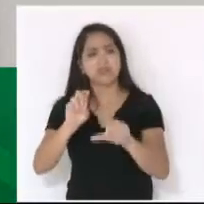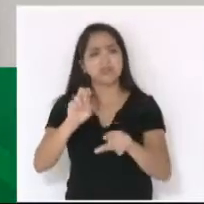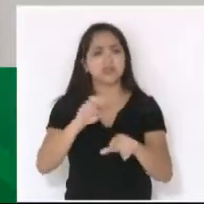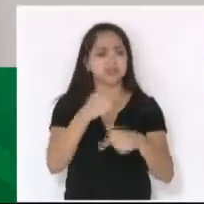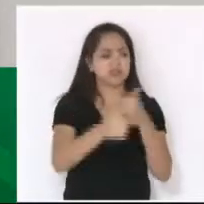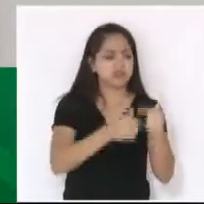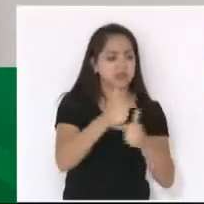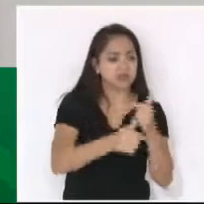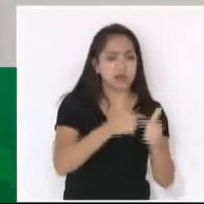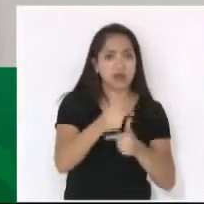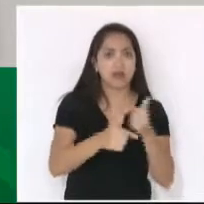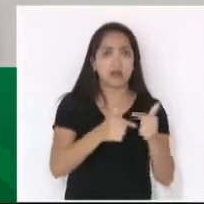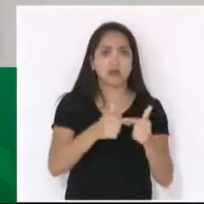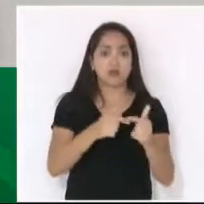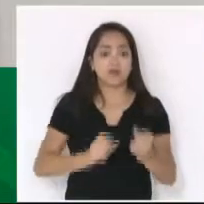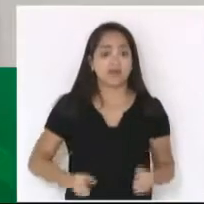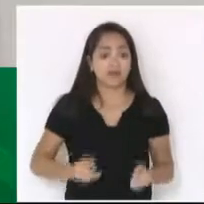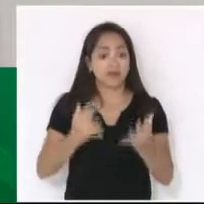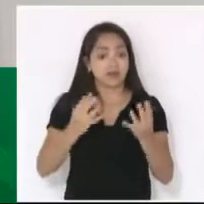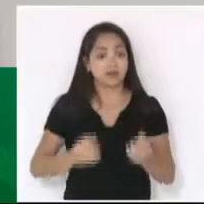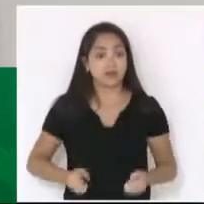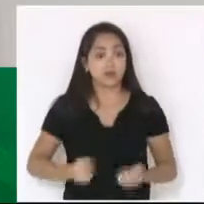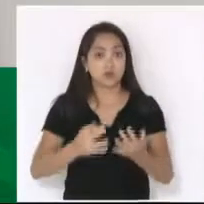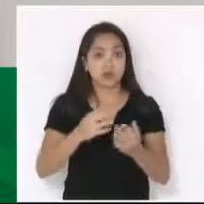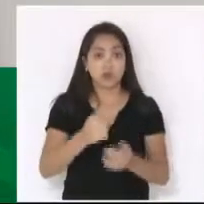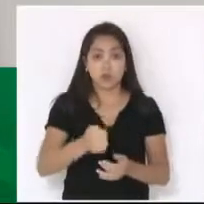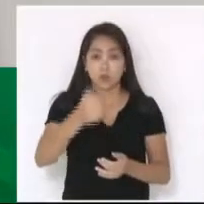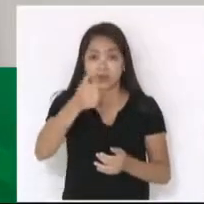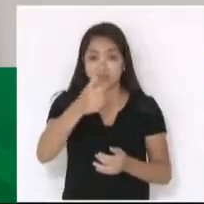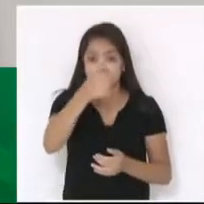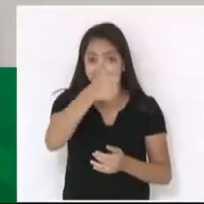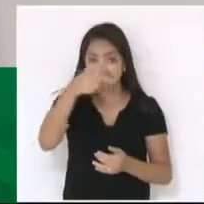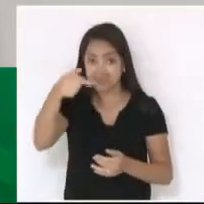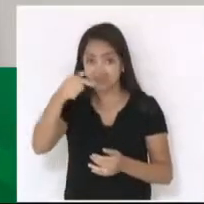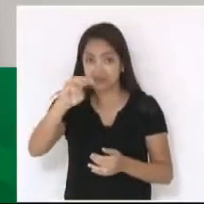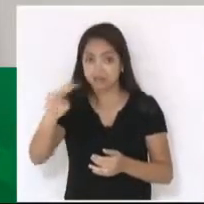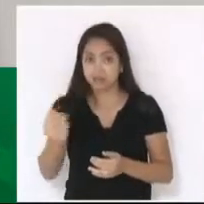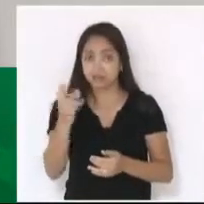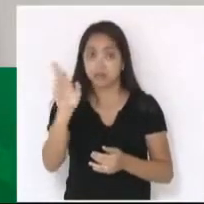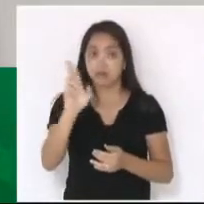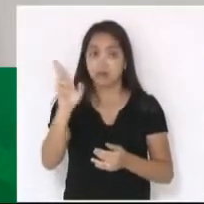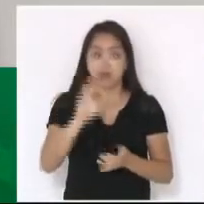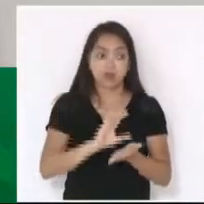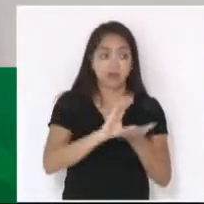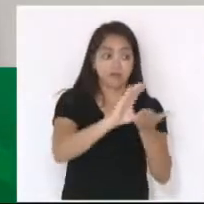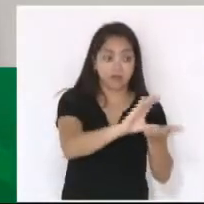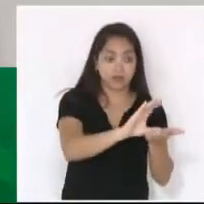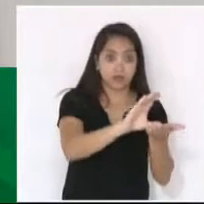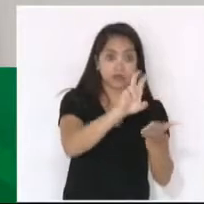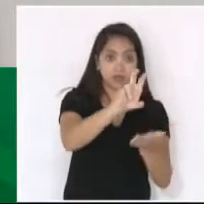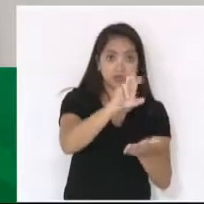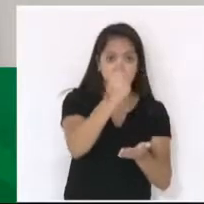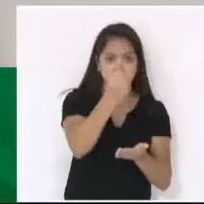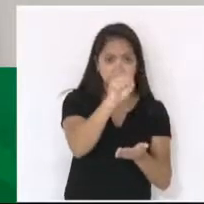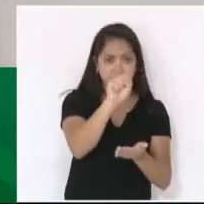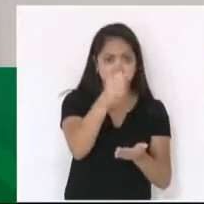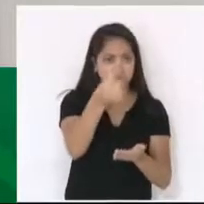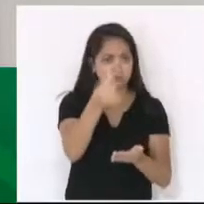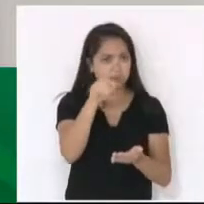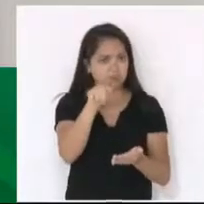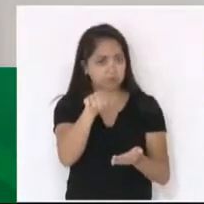de Blumenau gastou dizer quase 17 milhões investiu 586 mil